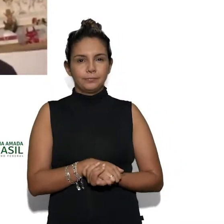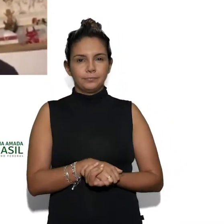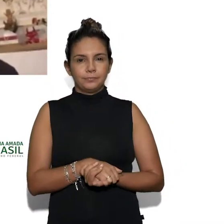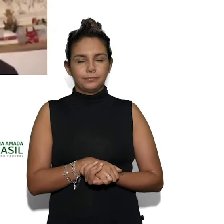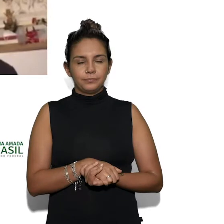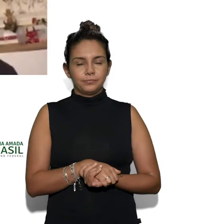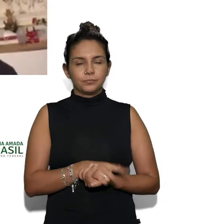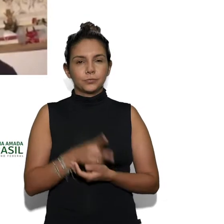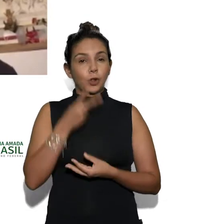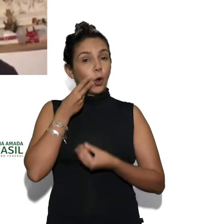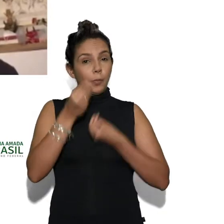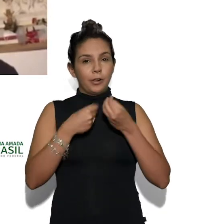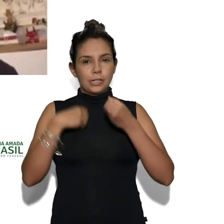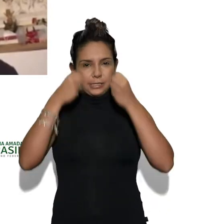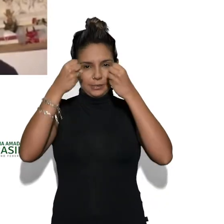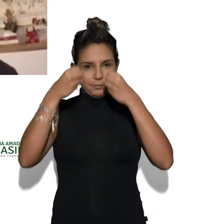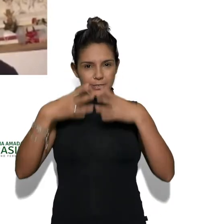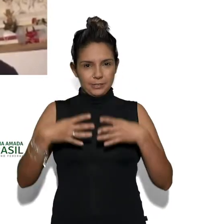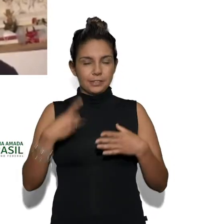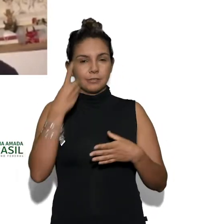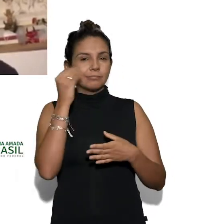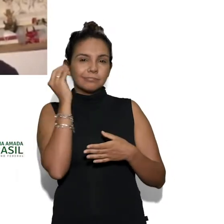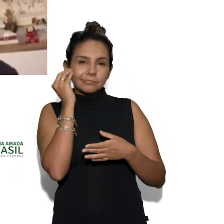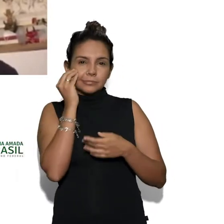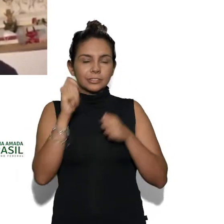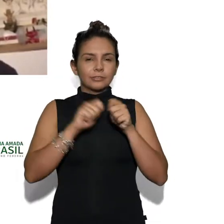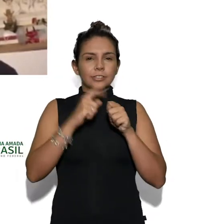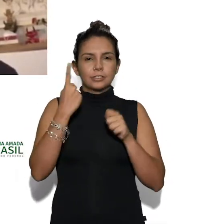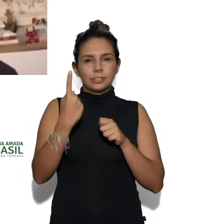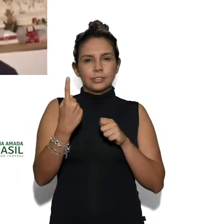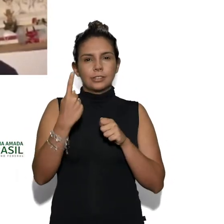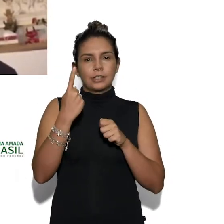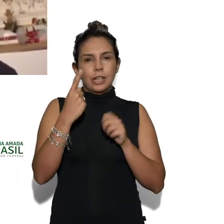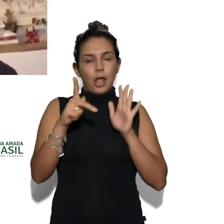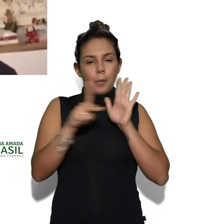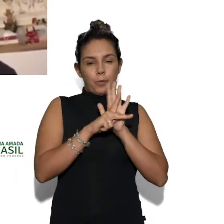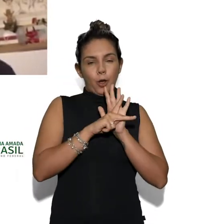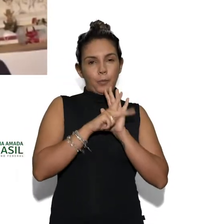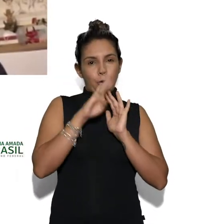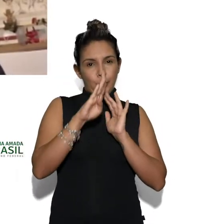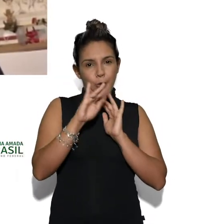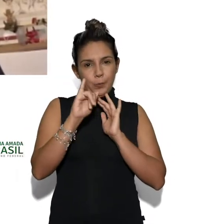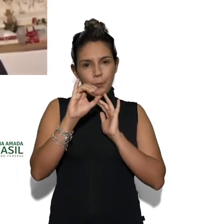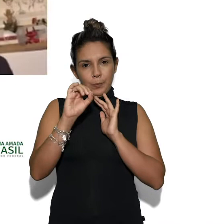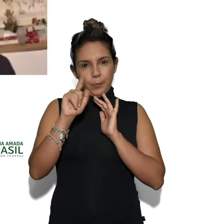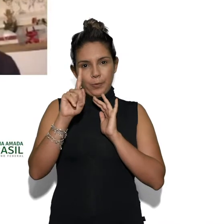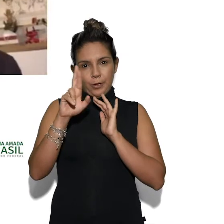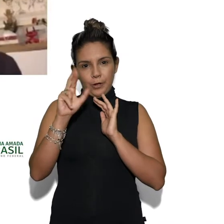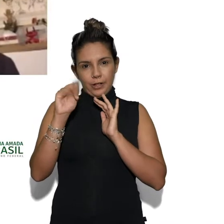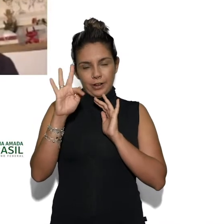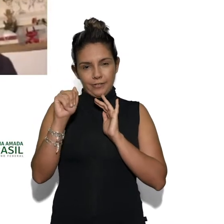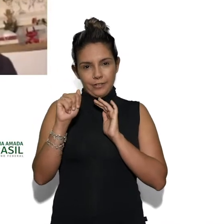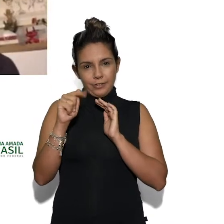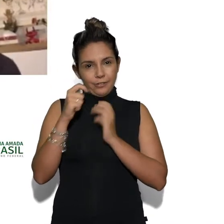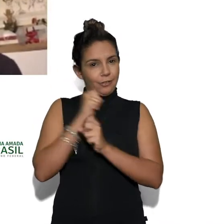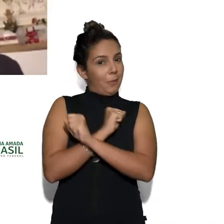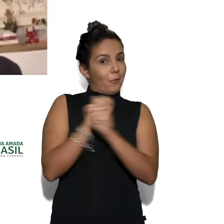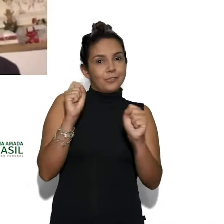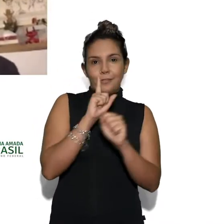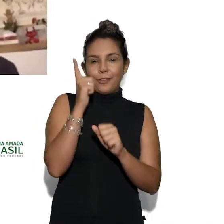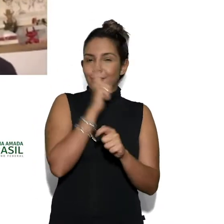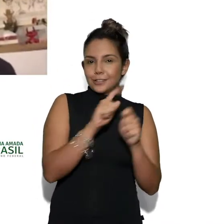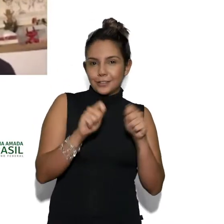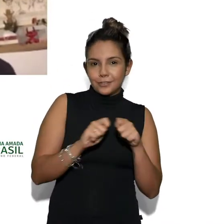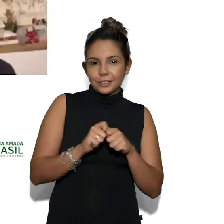Como é que eu explico? Isso, uma tentativa de fazer uma autobiografia, sendo que eu estou consciente de que é impossível fazer